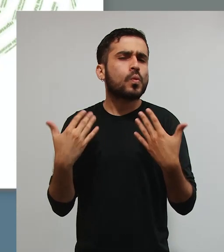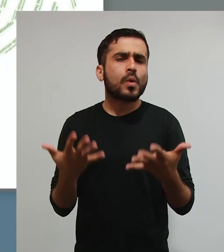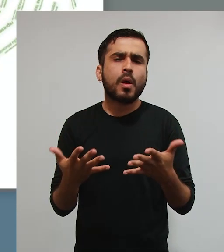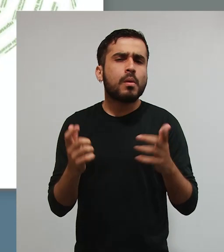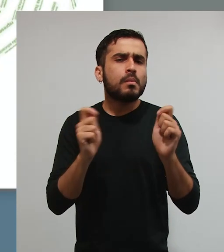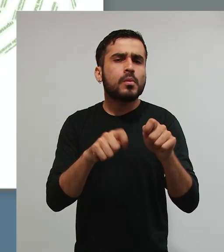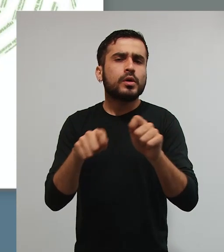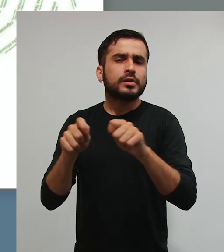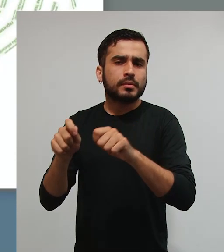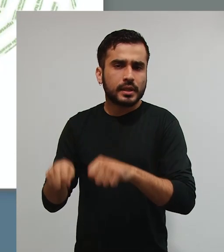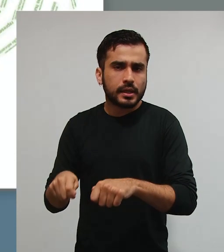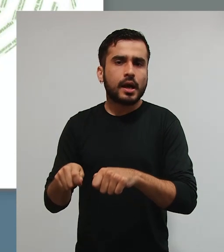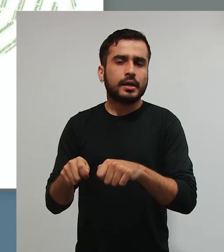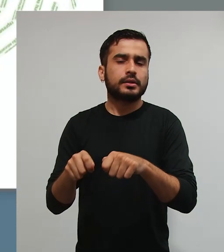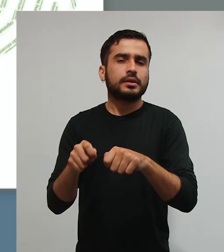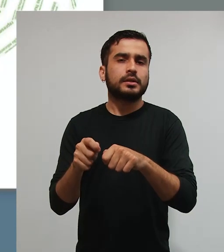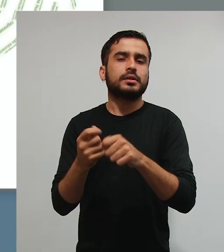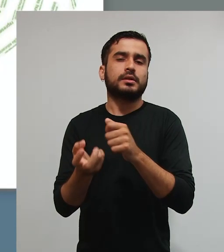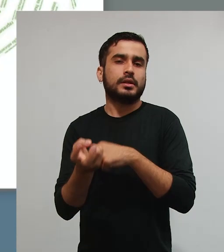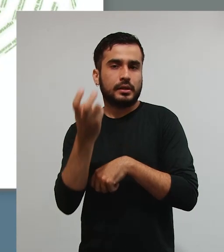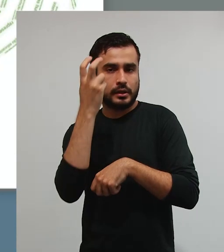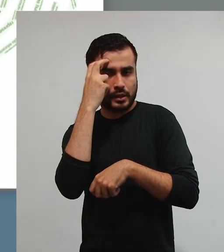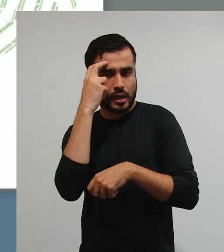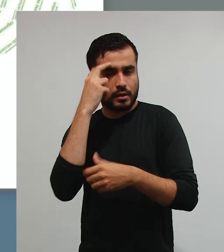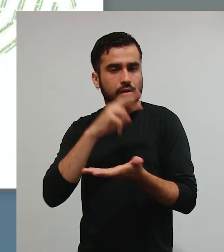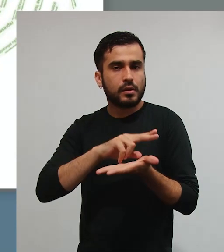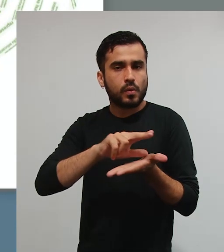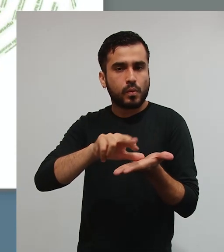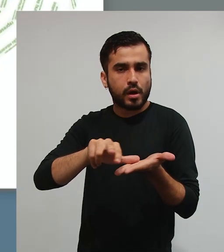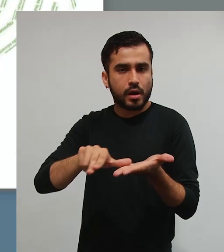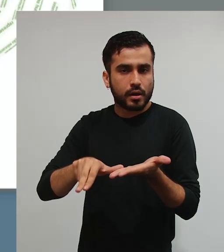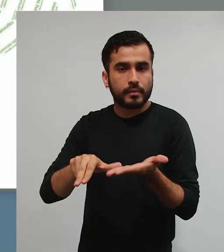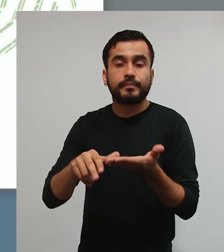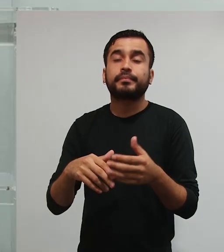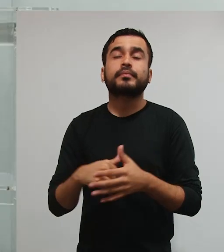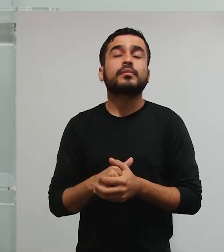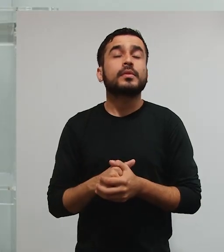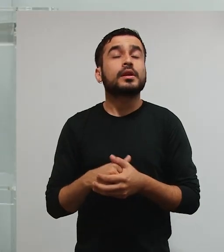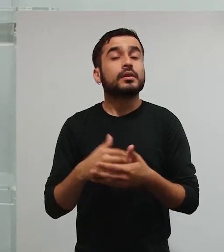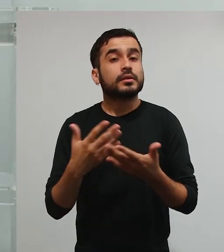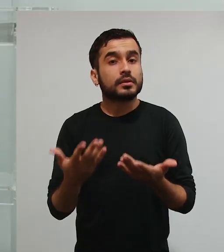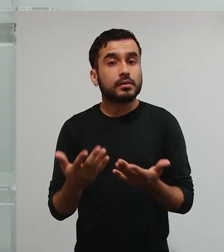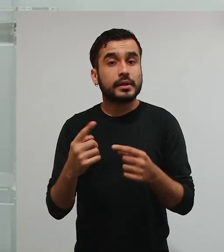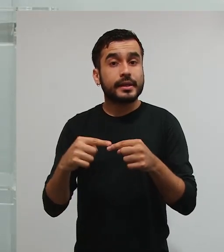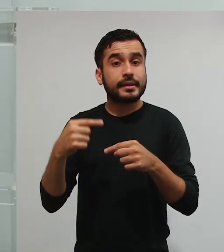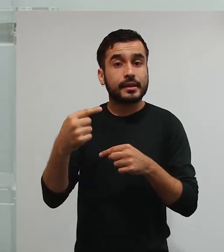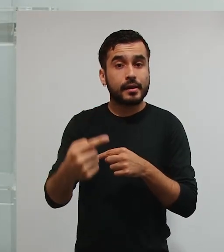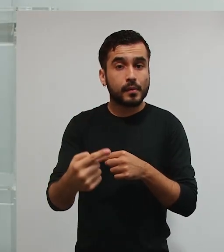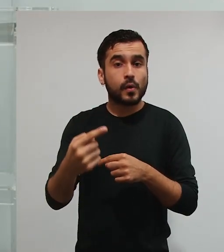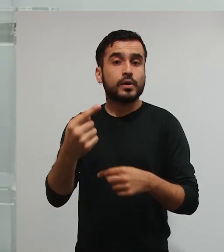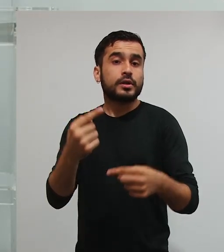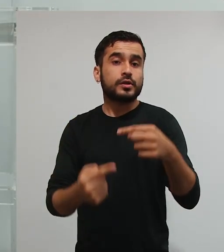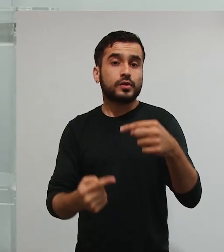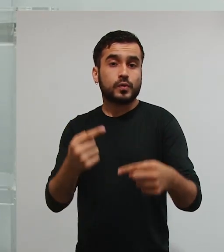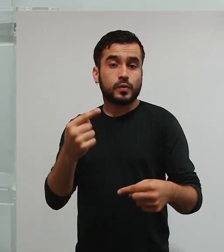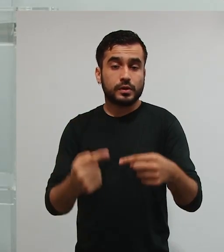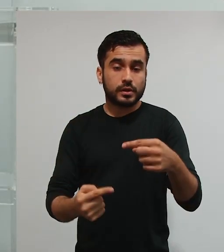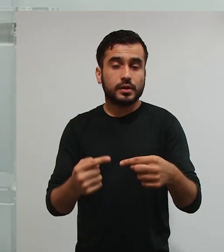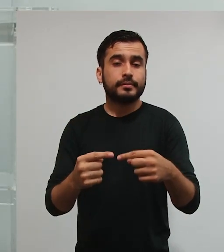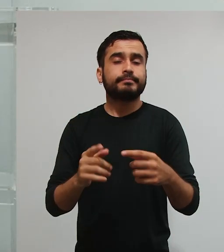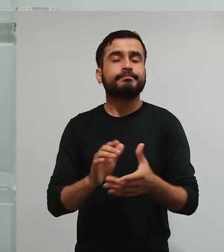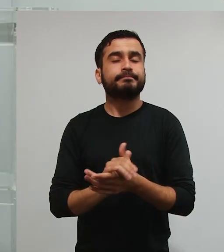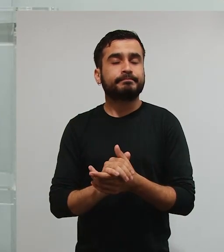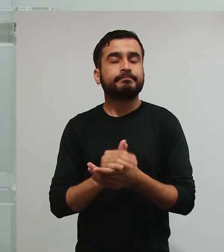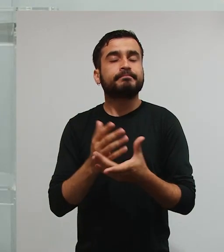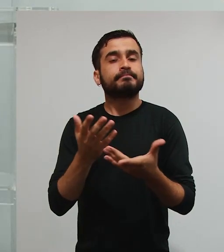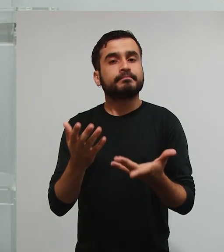práticas intertransculturais? Então, qual que é o retorno? O retorno é, depois dessa discussão, o que acontece?